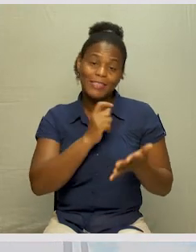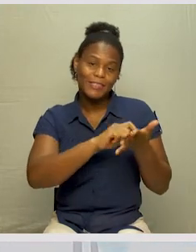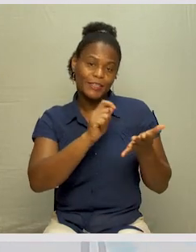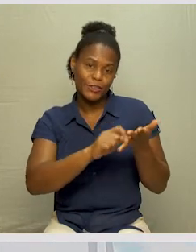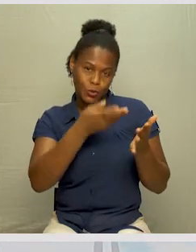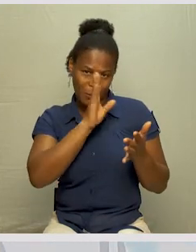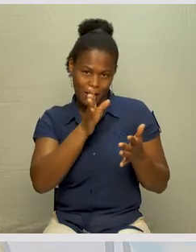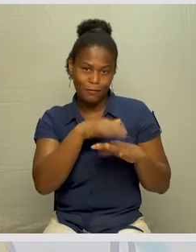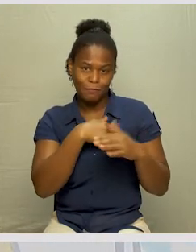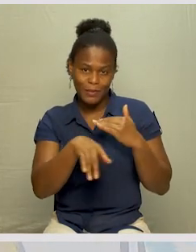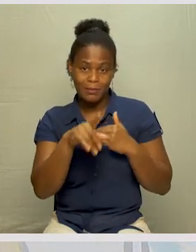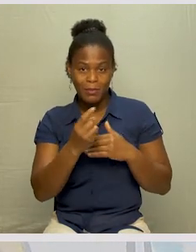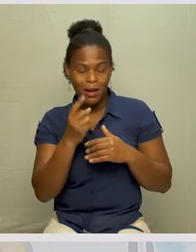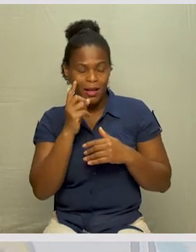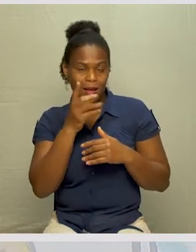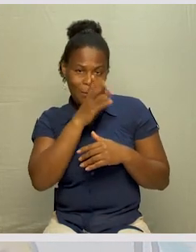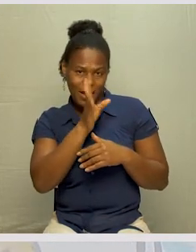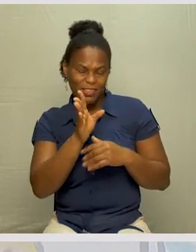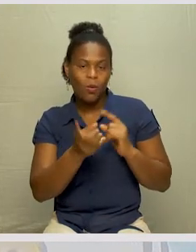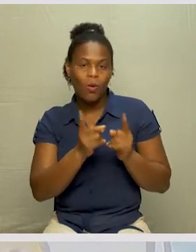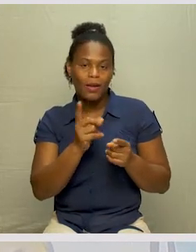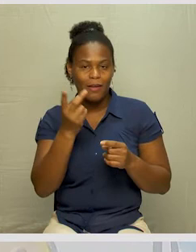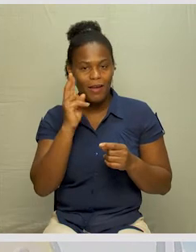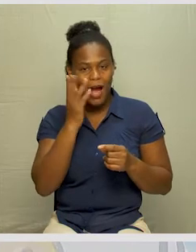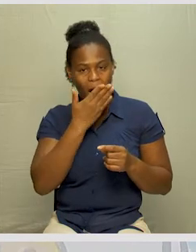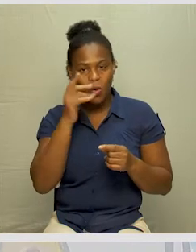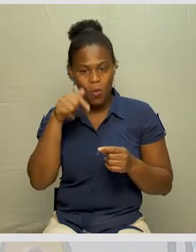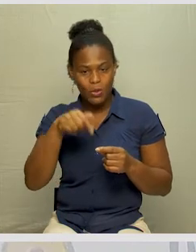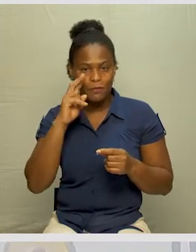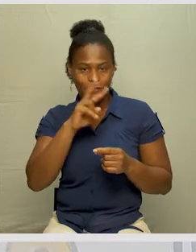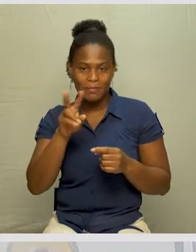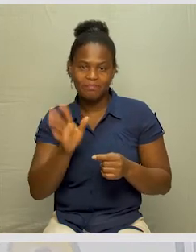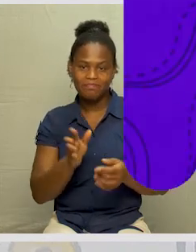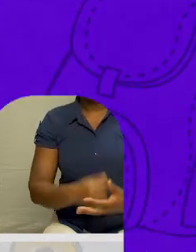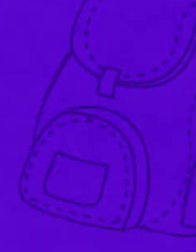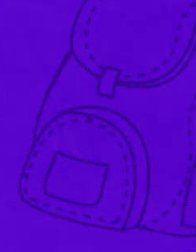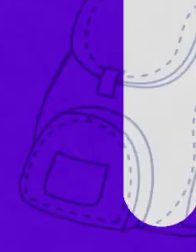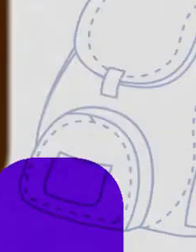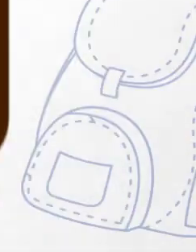um pequeno exercício para aplicar aquilo que nós vimos na aula de hoje.